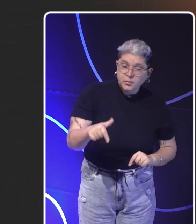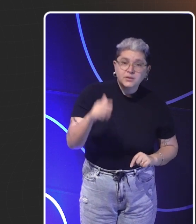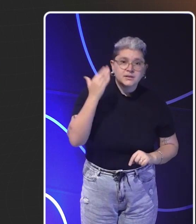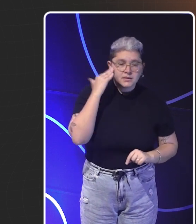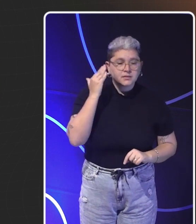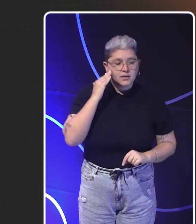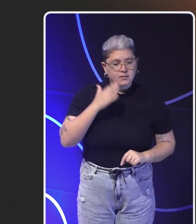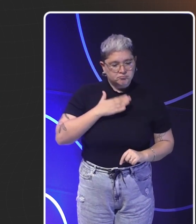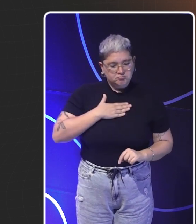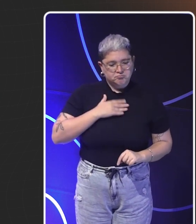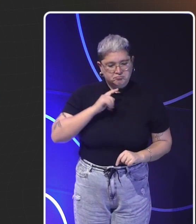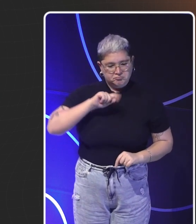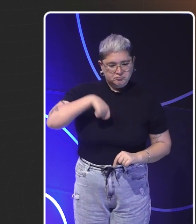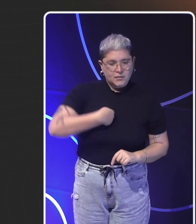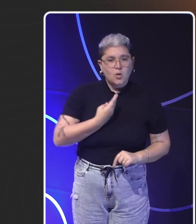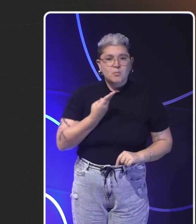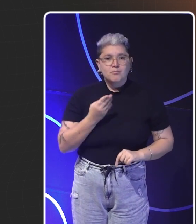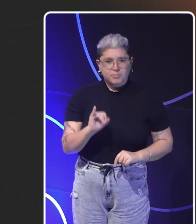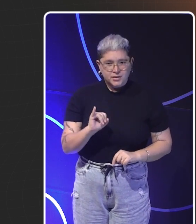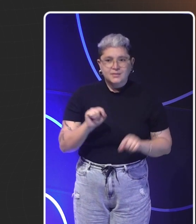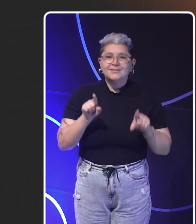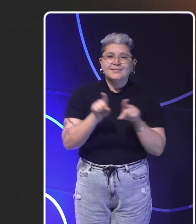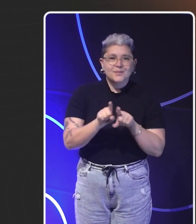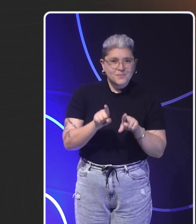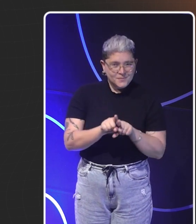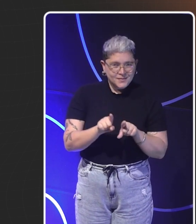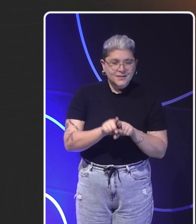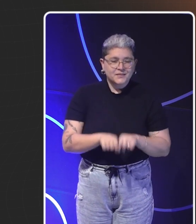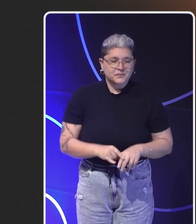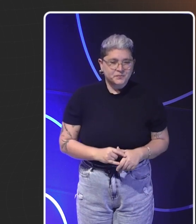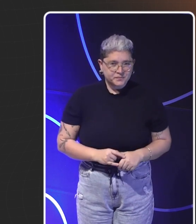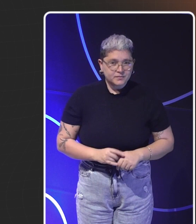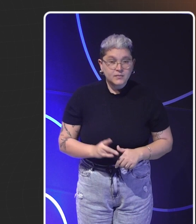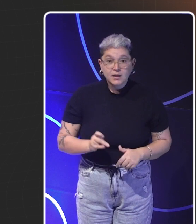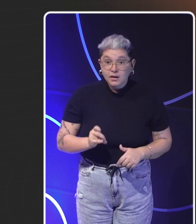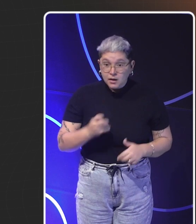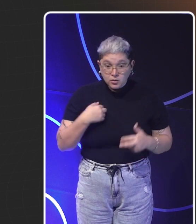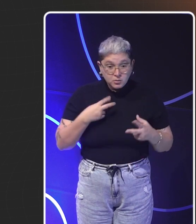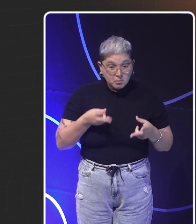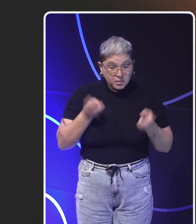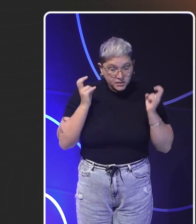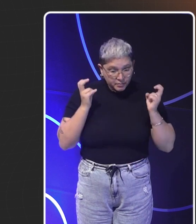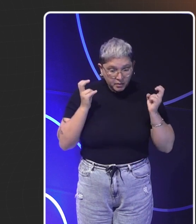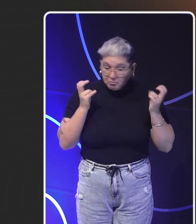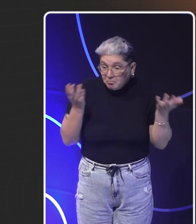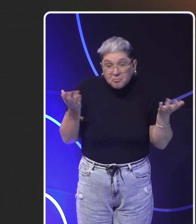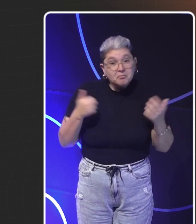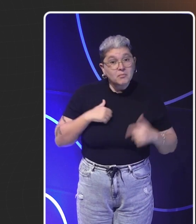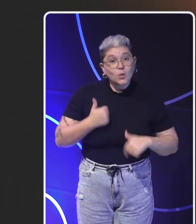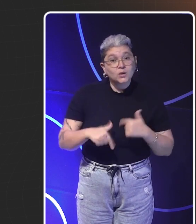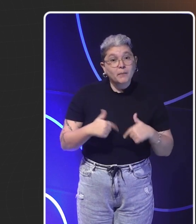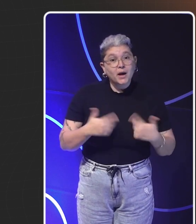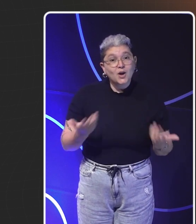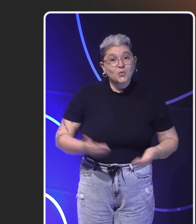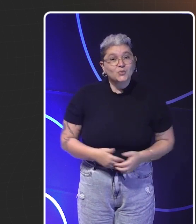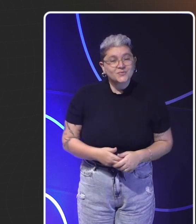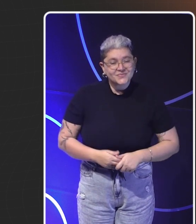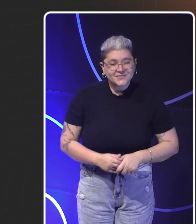deficiência bissexual também. E aí, quando eu vi, já era um trabalho.